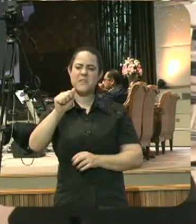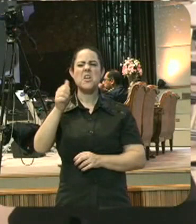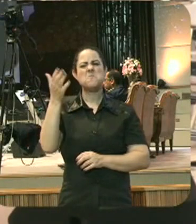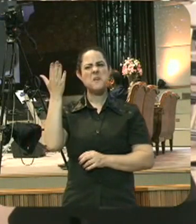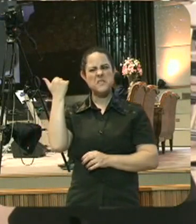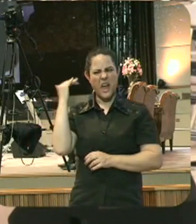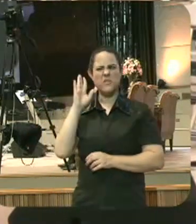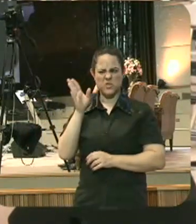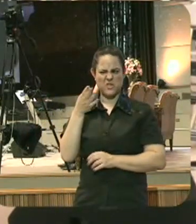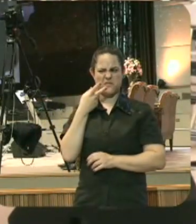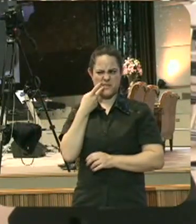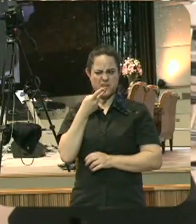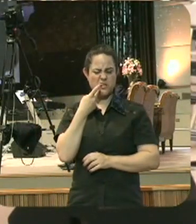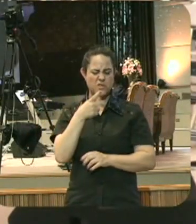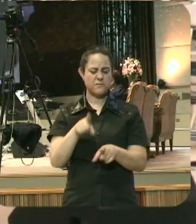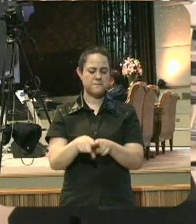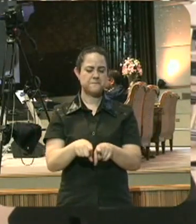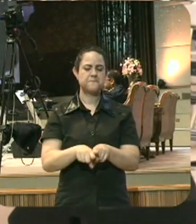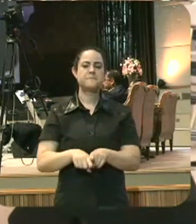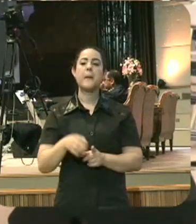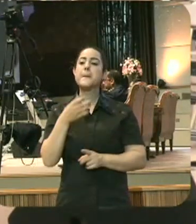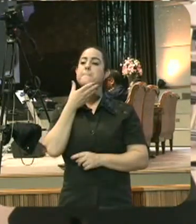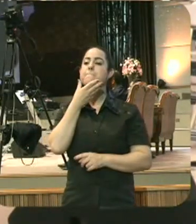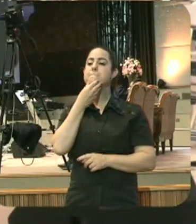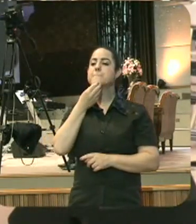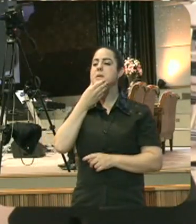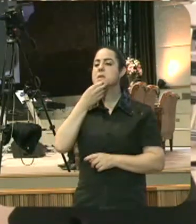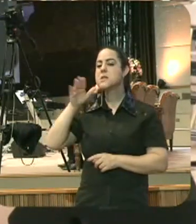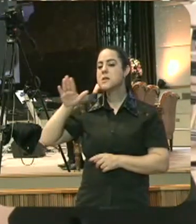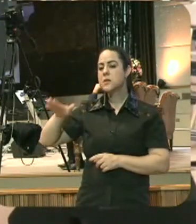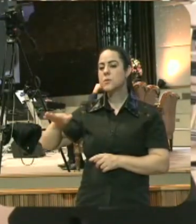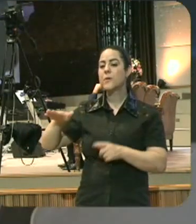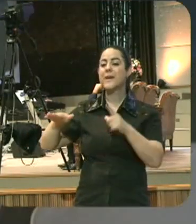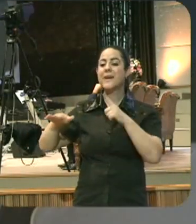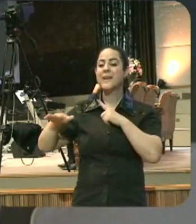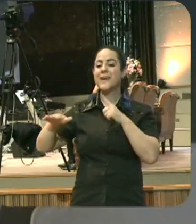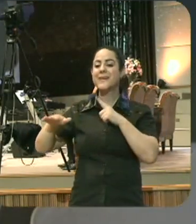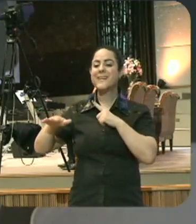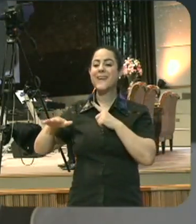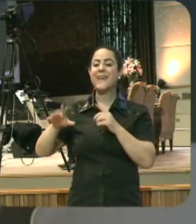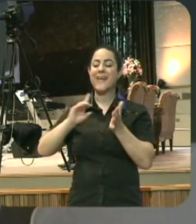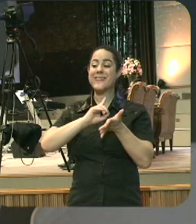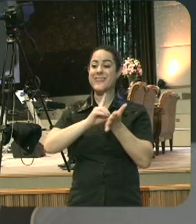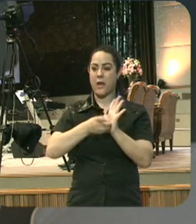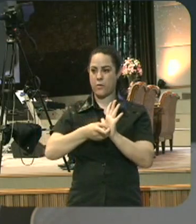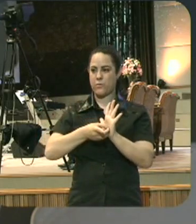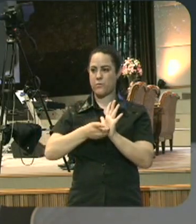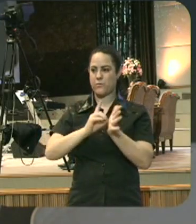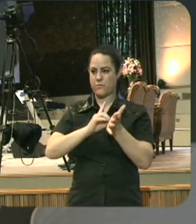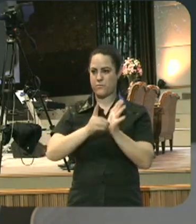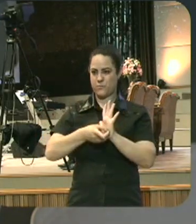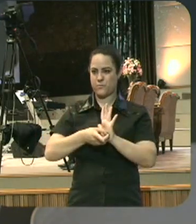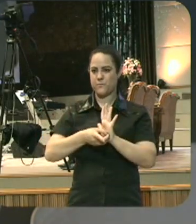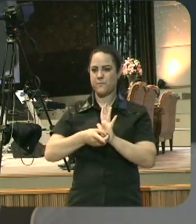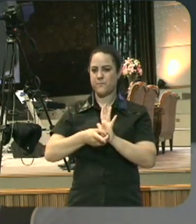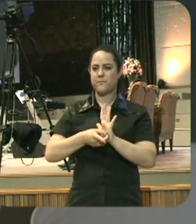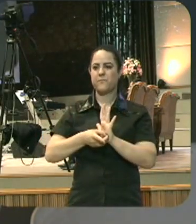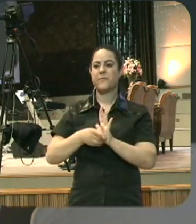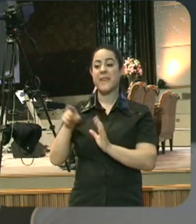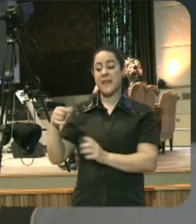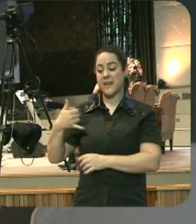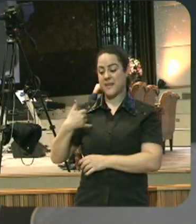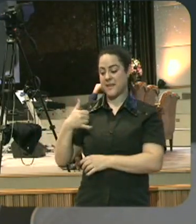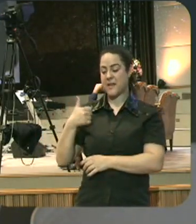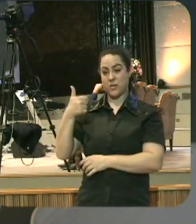essa história aqui para você. Esse menino, ele sofre de síndrome de Down. E na época ele tinha 12 anos